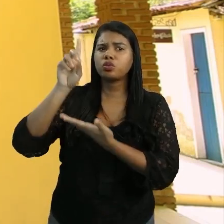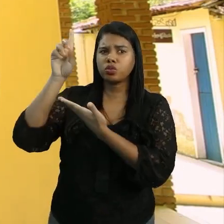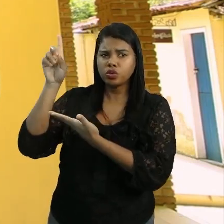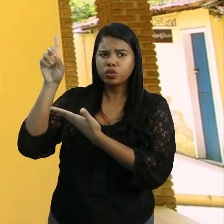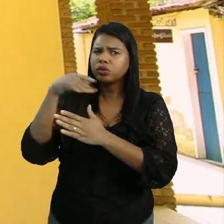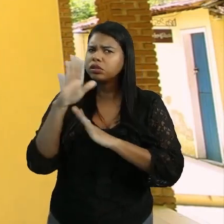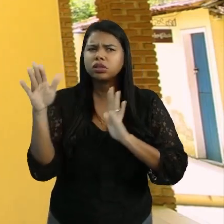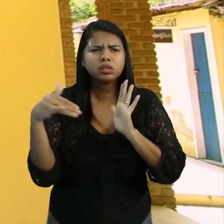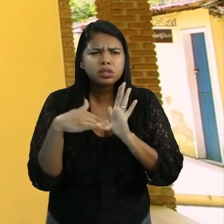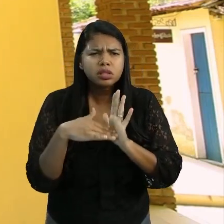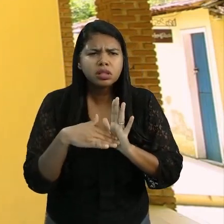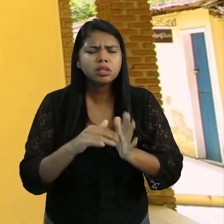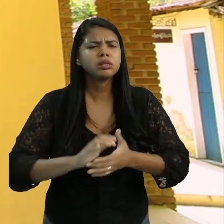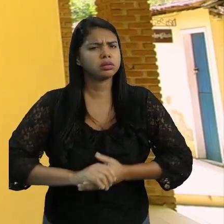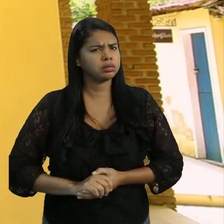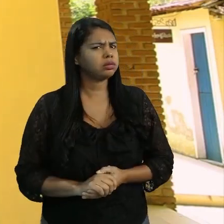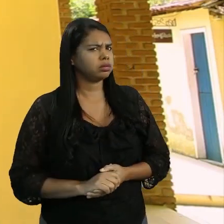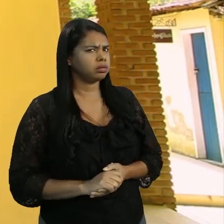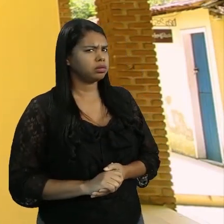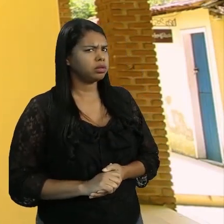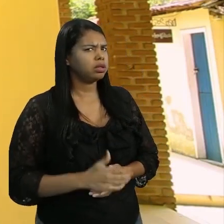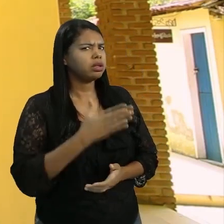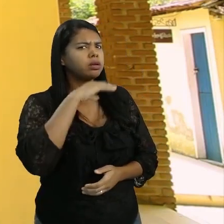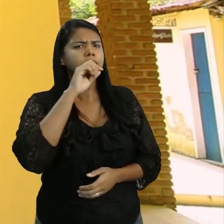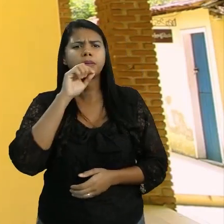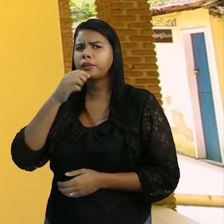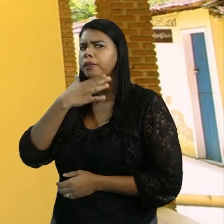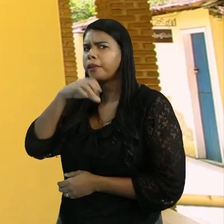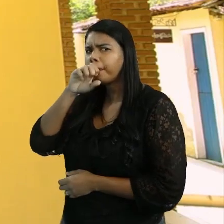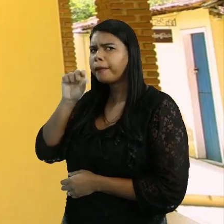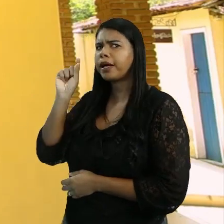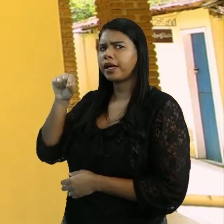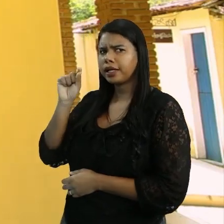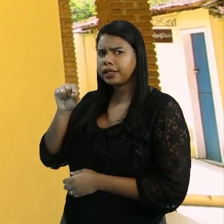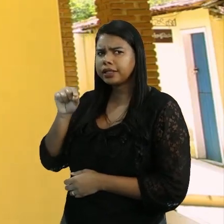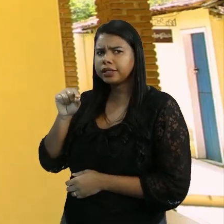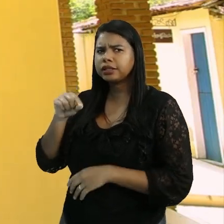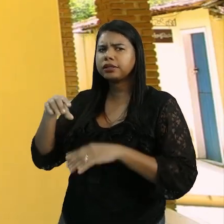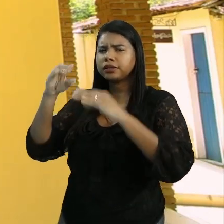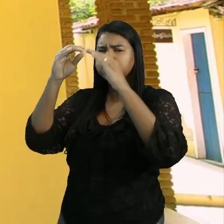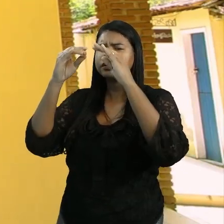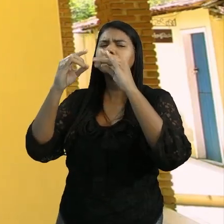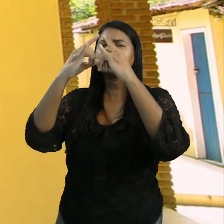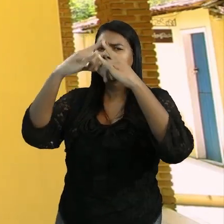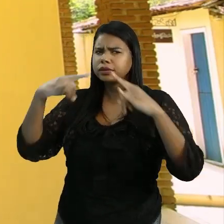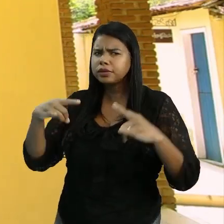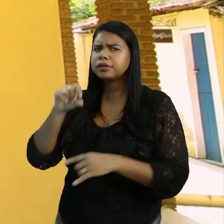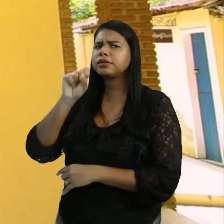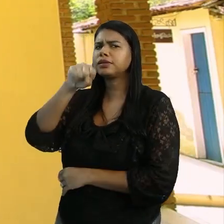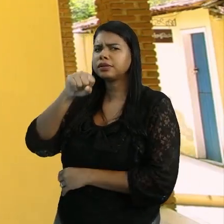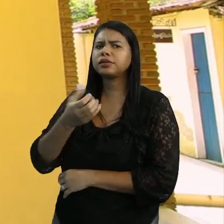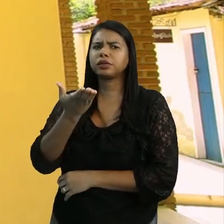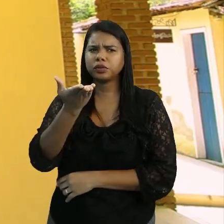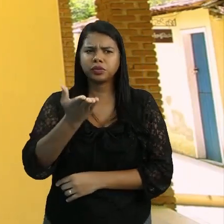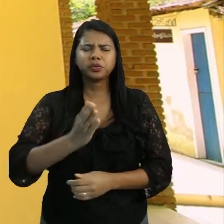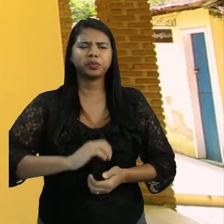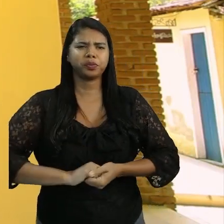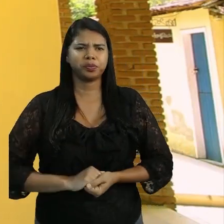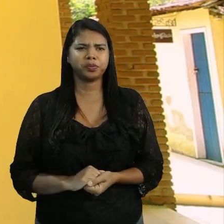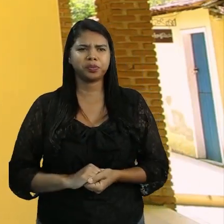essas bênçãos? O senhor Brahma falou, posso. Então, logo, entende-se que ele praticamente ficou imortal. Então, num